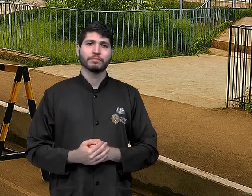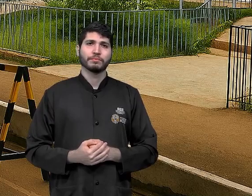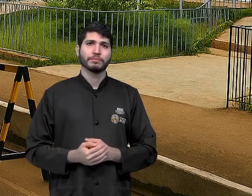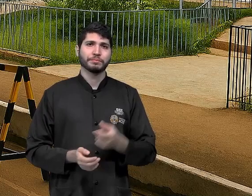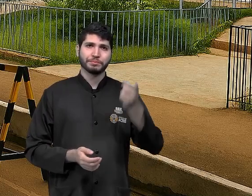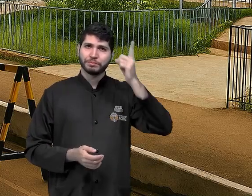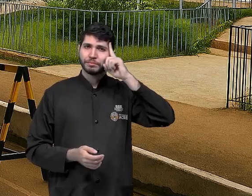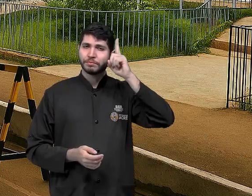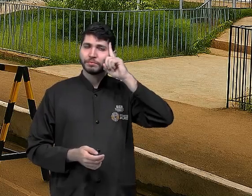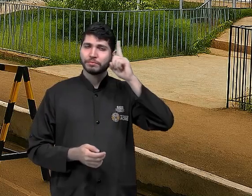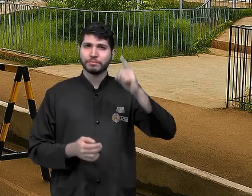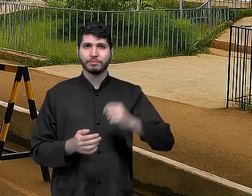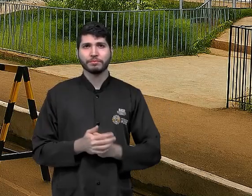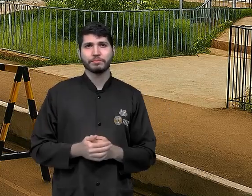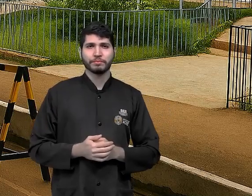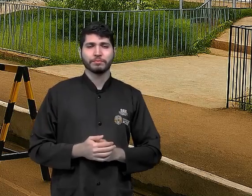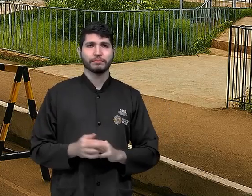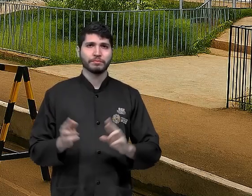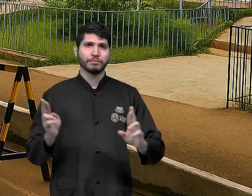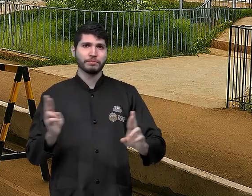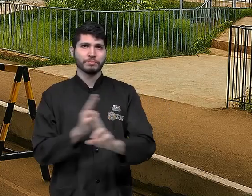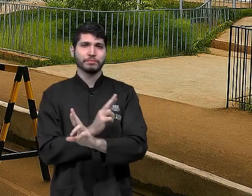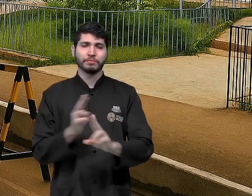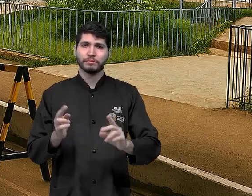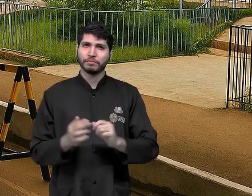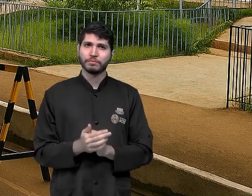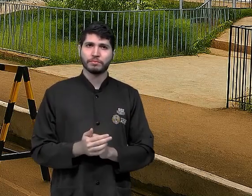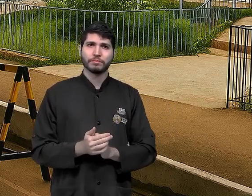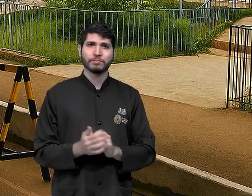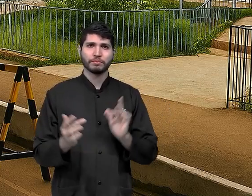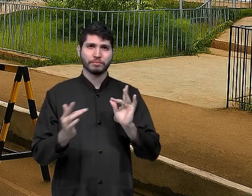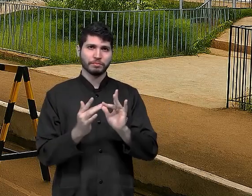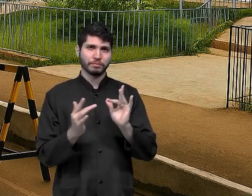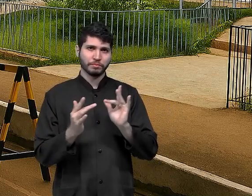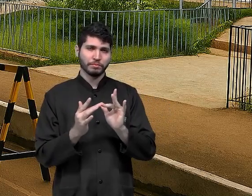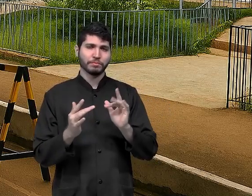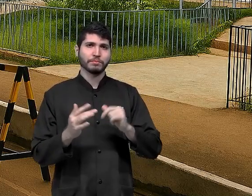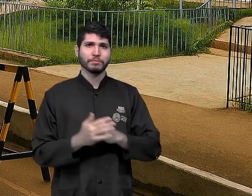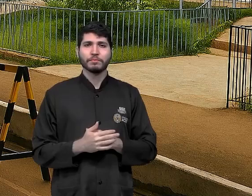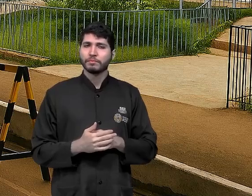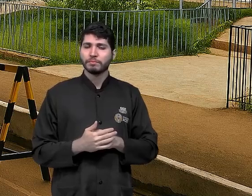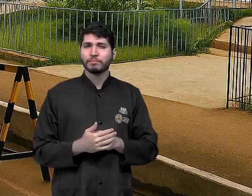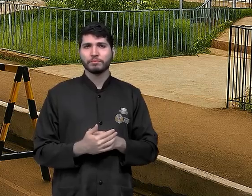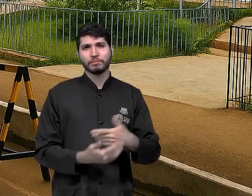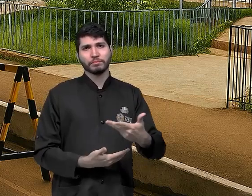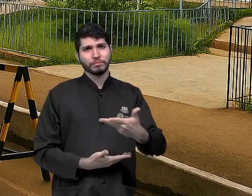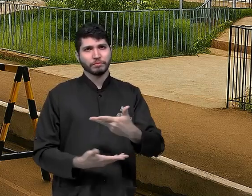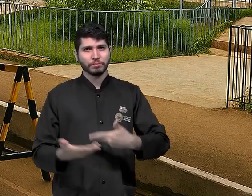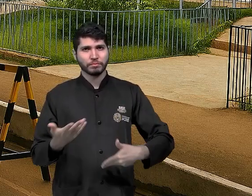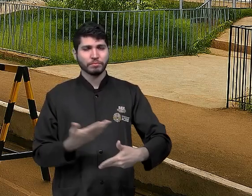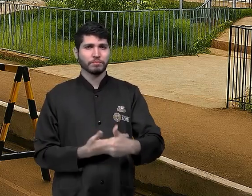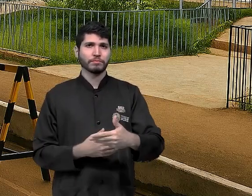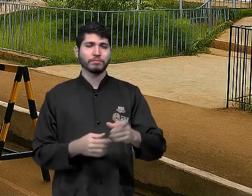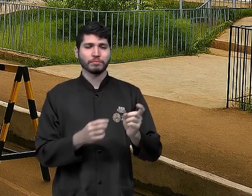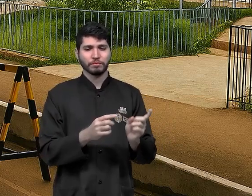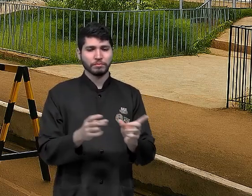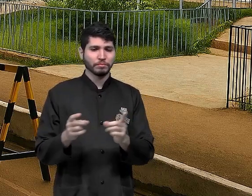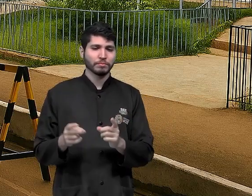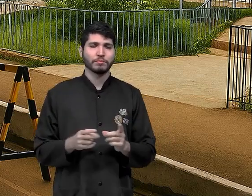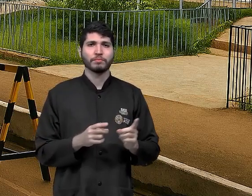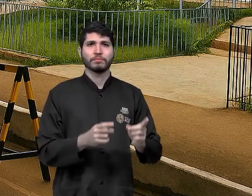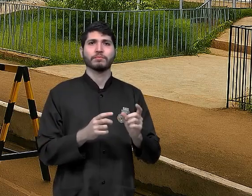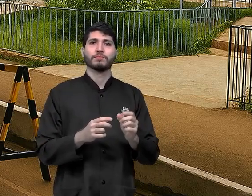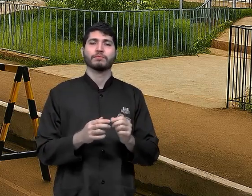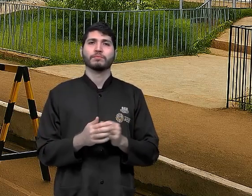relações acadêmicas. Tem muitas faculdades na Bolívia de medicina, muitos acreanos aqui, eles mandam os filhos para lá para estudar, porque a mensalidade é